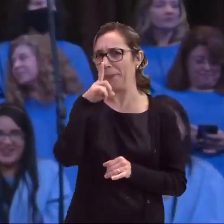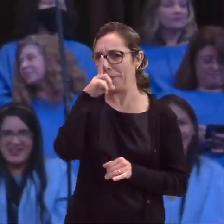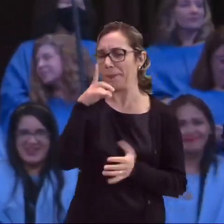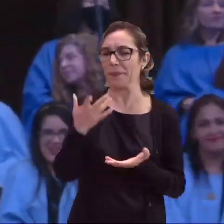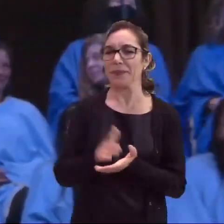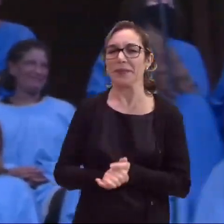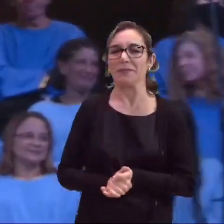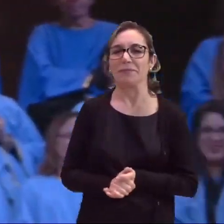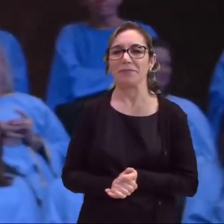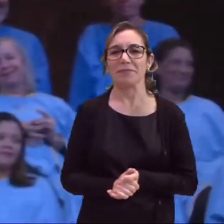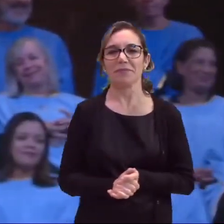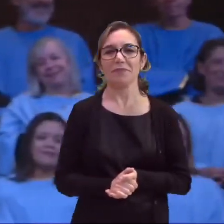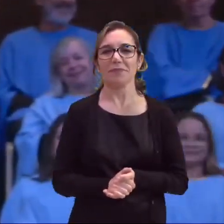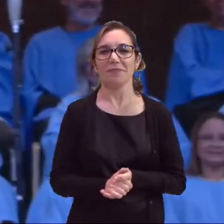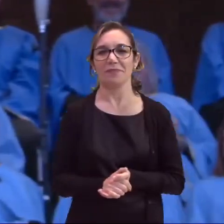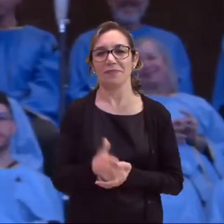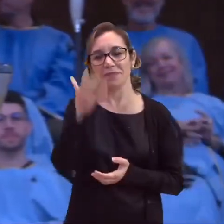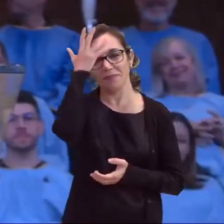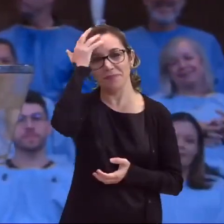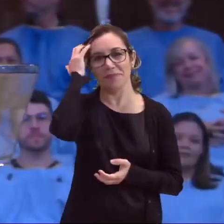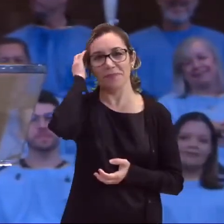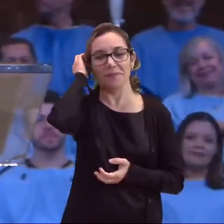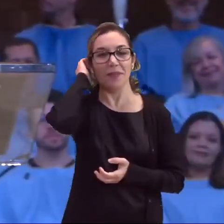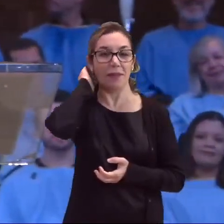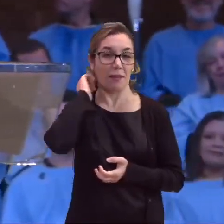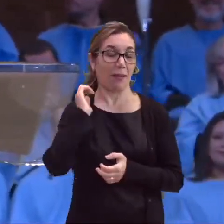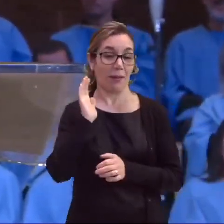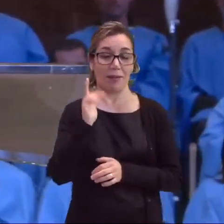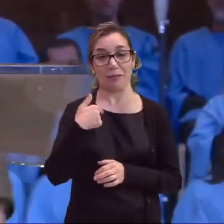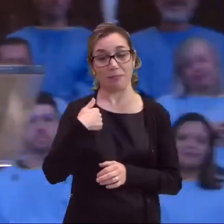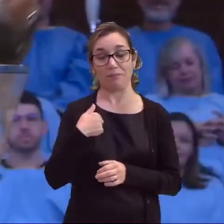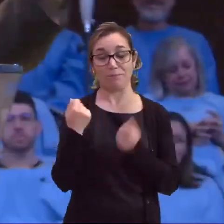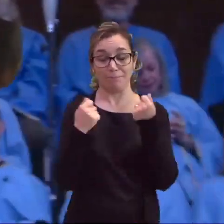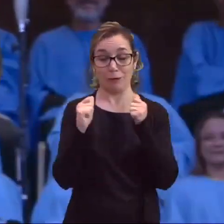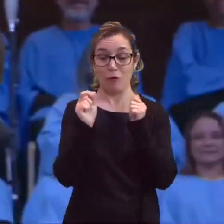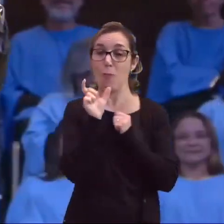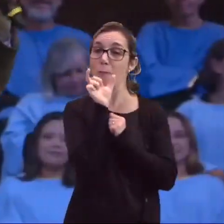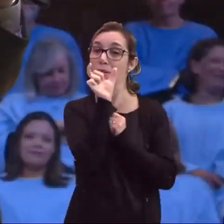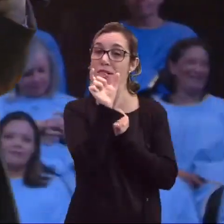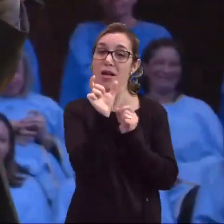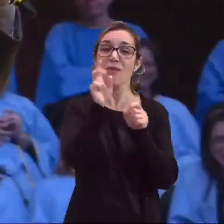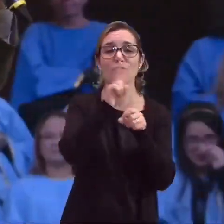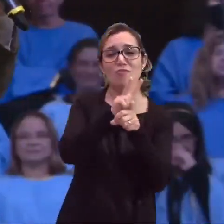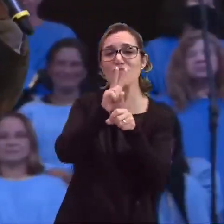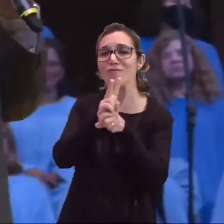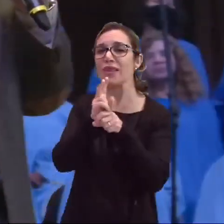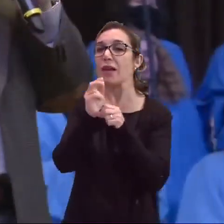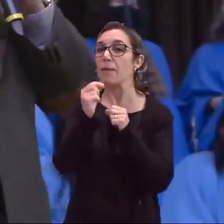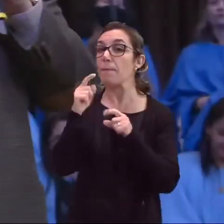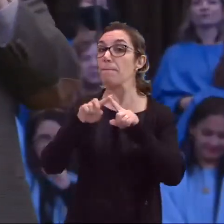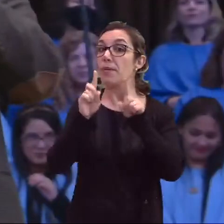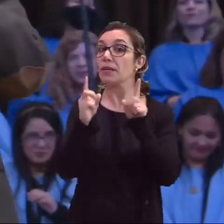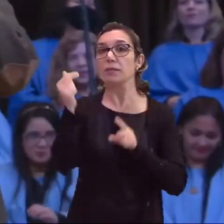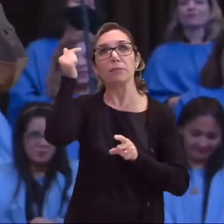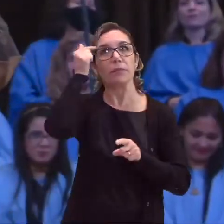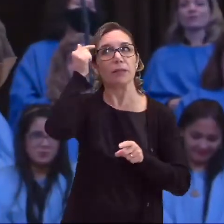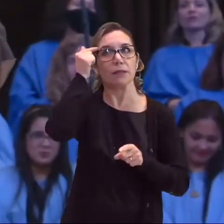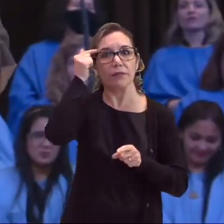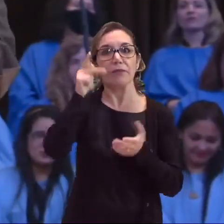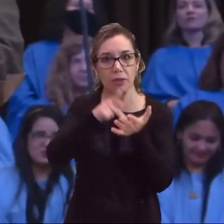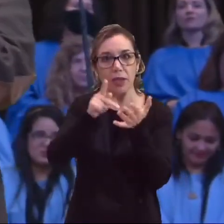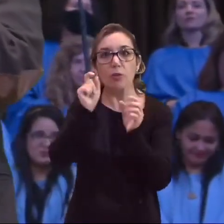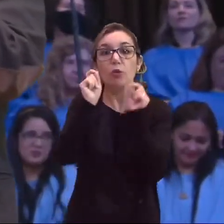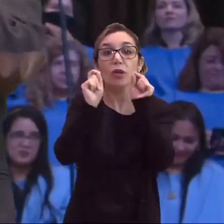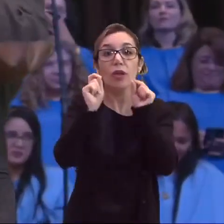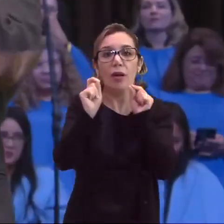branca que já levei lá no intervalo dos cultos a segunda o segundo contraste que Jesus vai